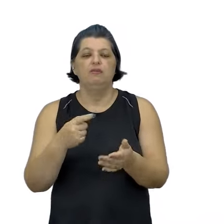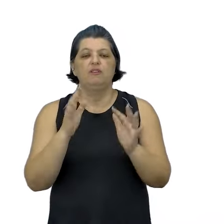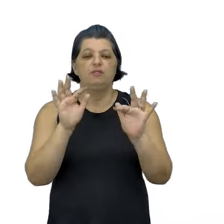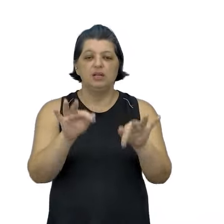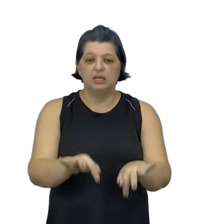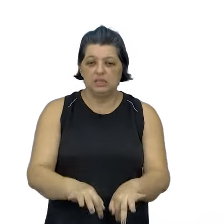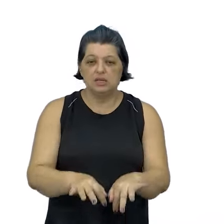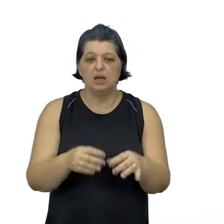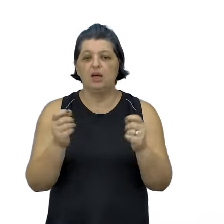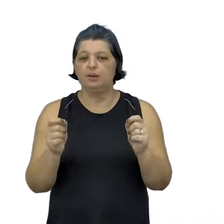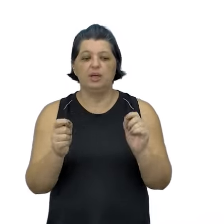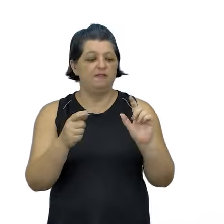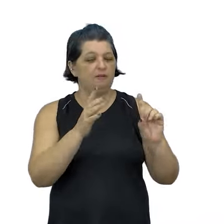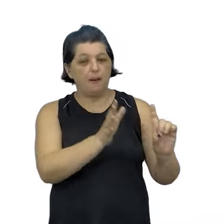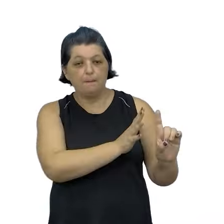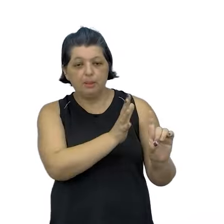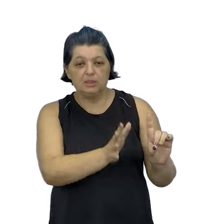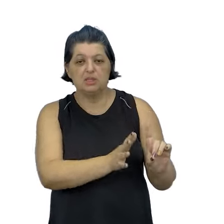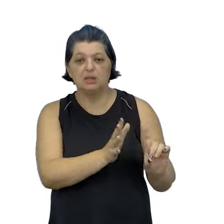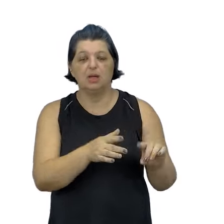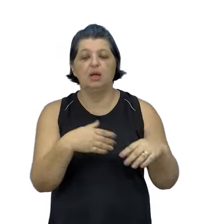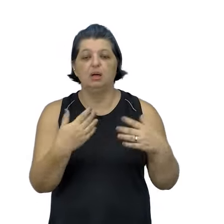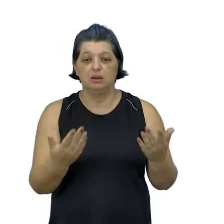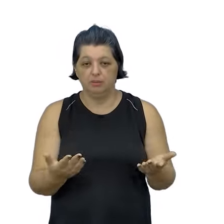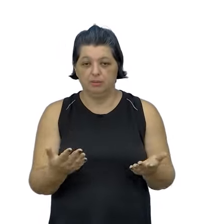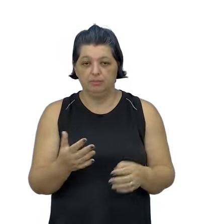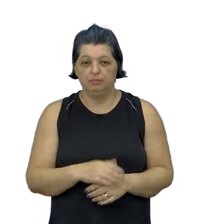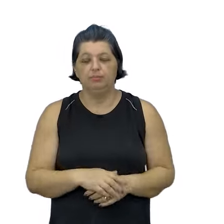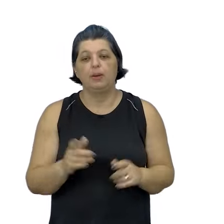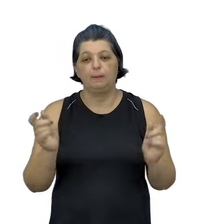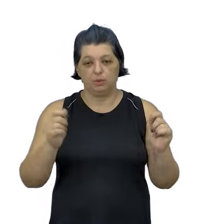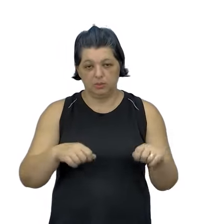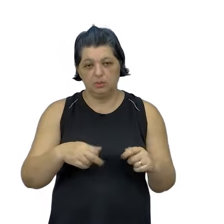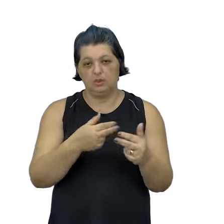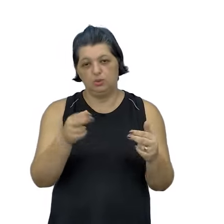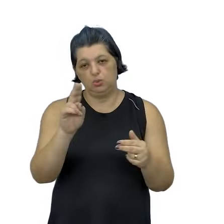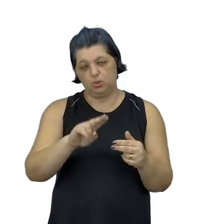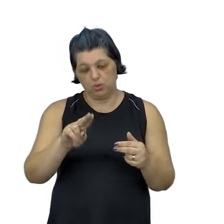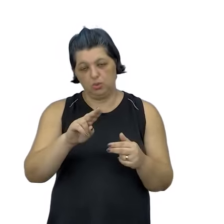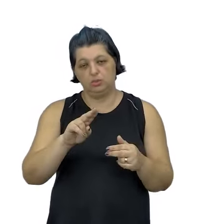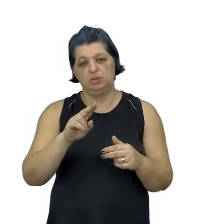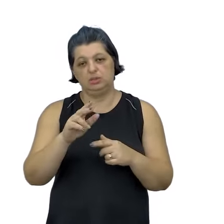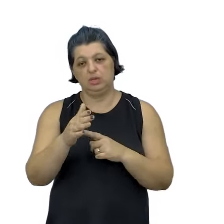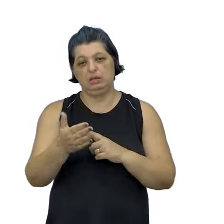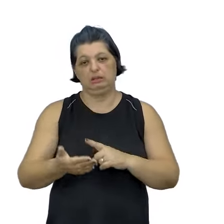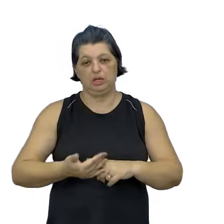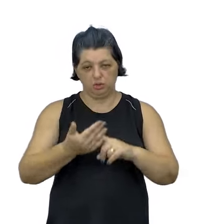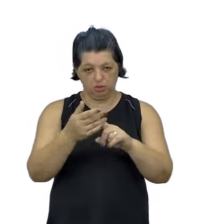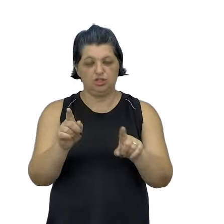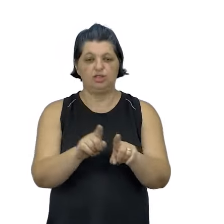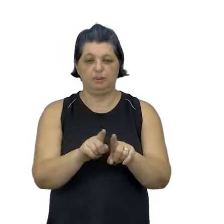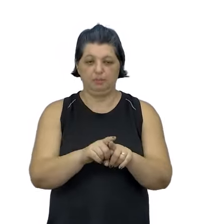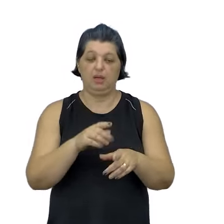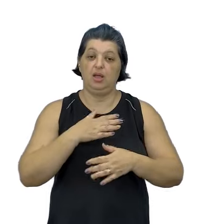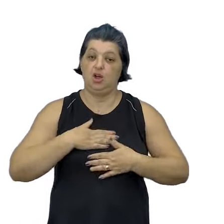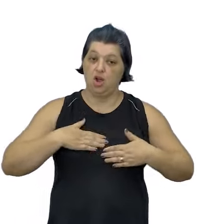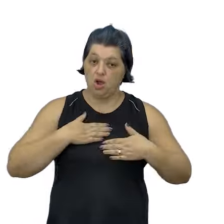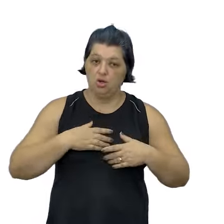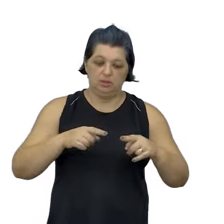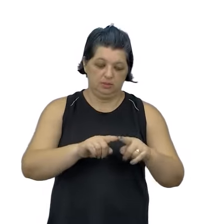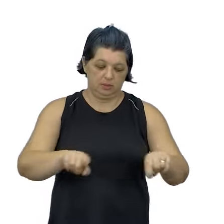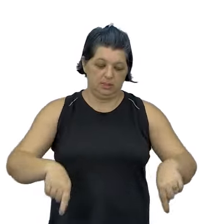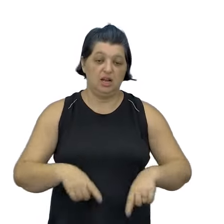final, quem vai apresentar, né, também as possibilidades do uso da tecnologia que eles gostam muito, os leve lá no laboratório de